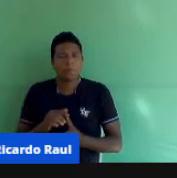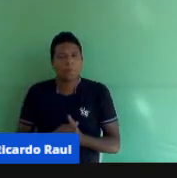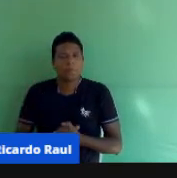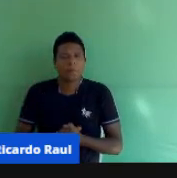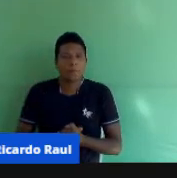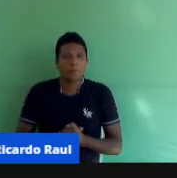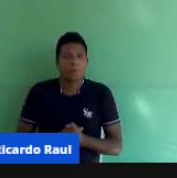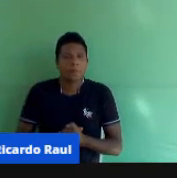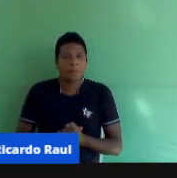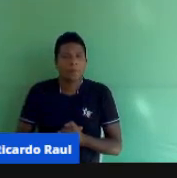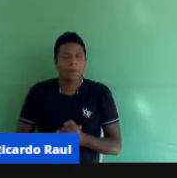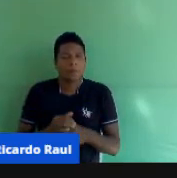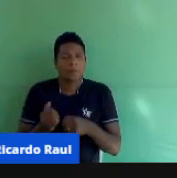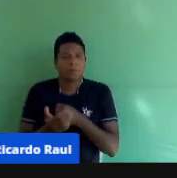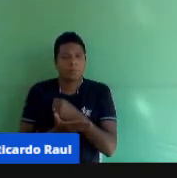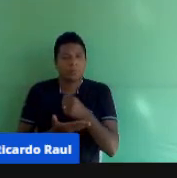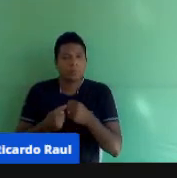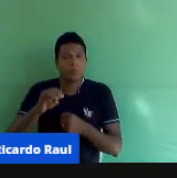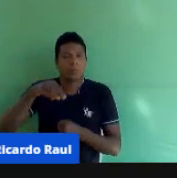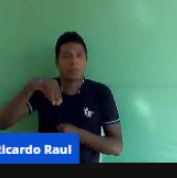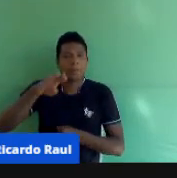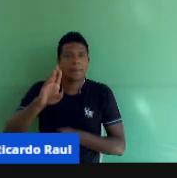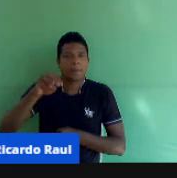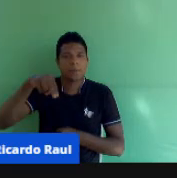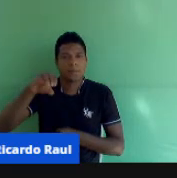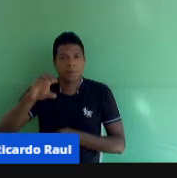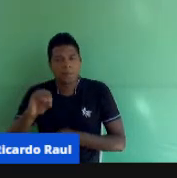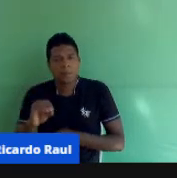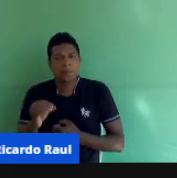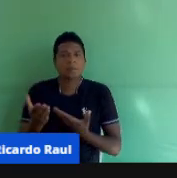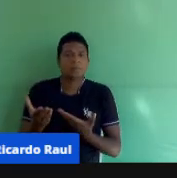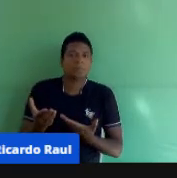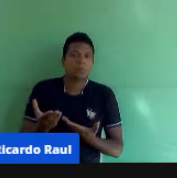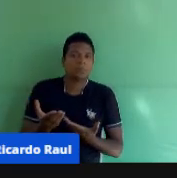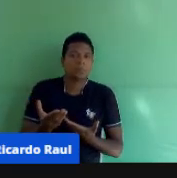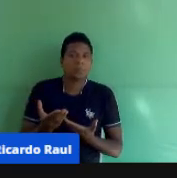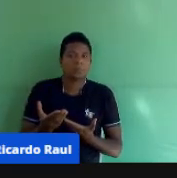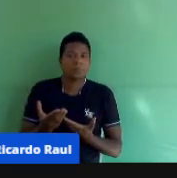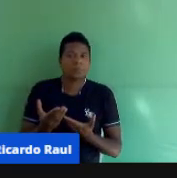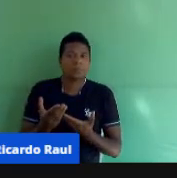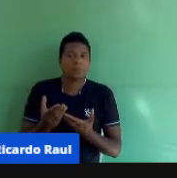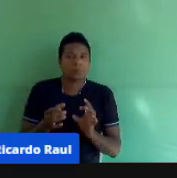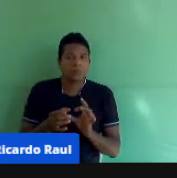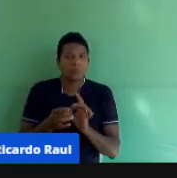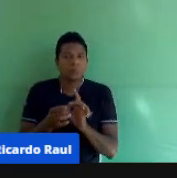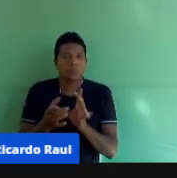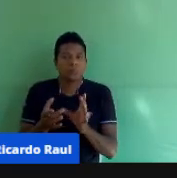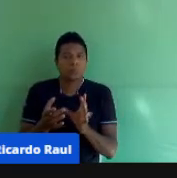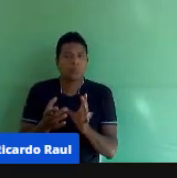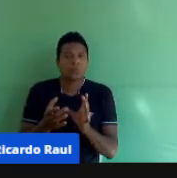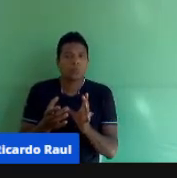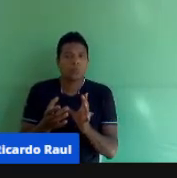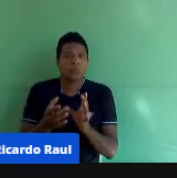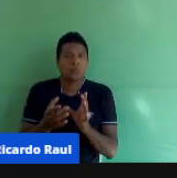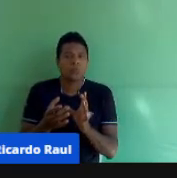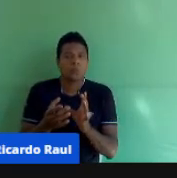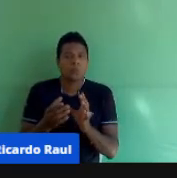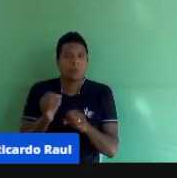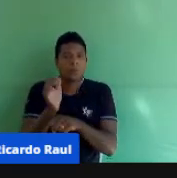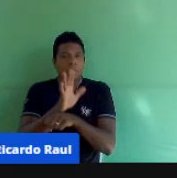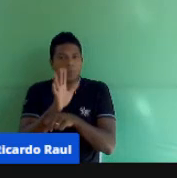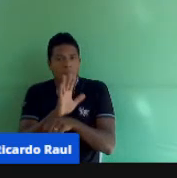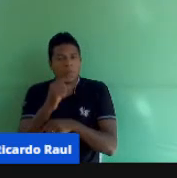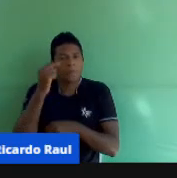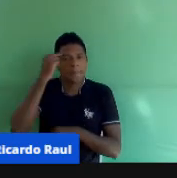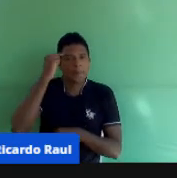cima do referencial, buscando quais são as habilidades que encaixam naquele filme, pensando no raciocínio geográfico,